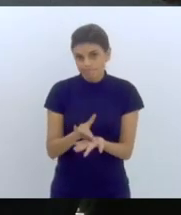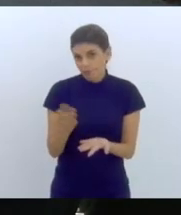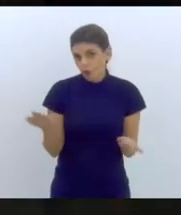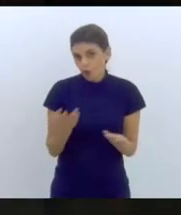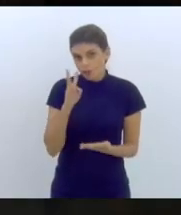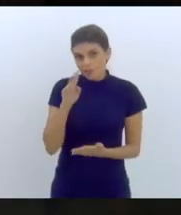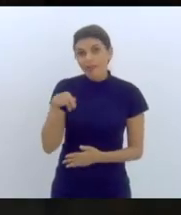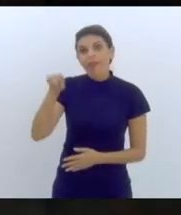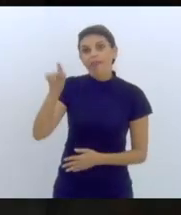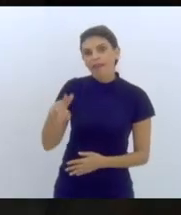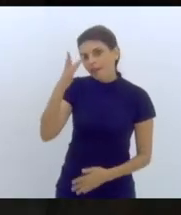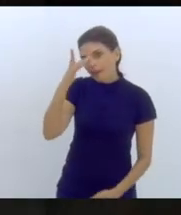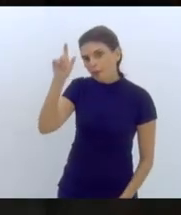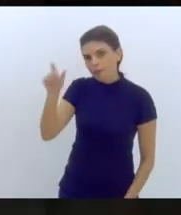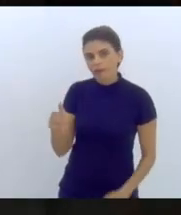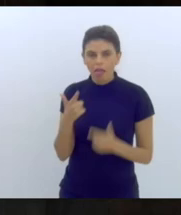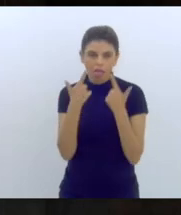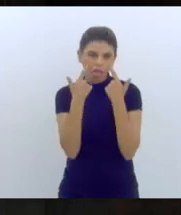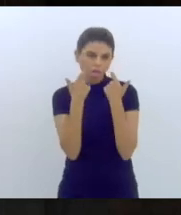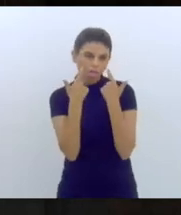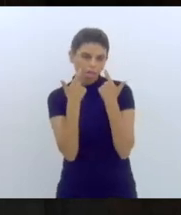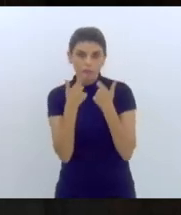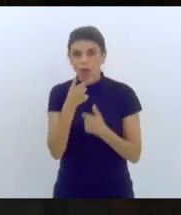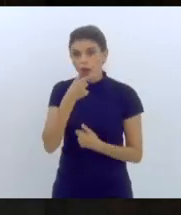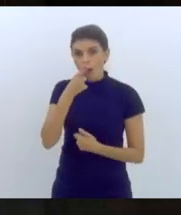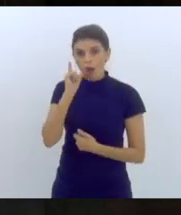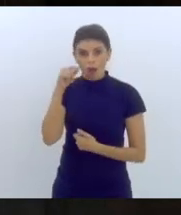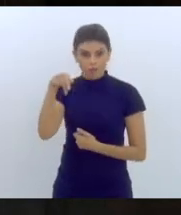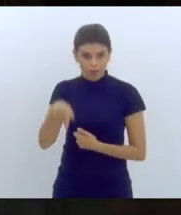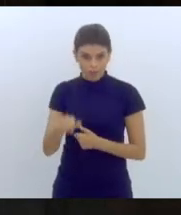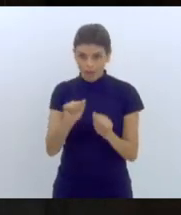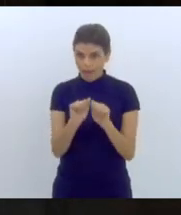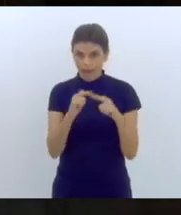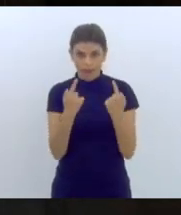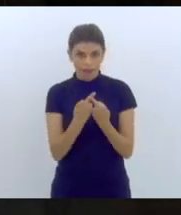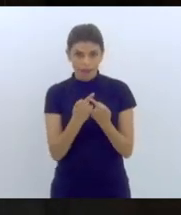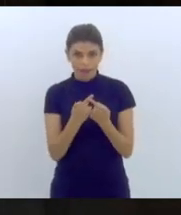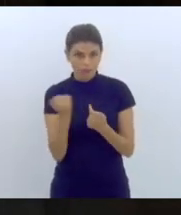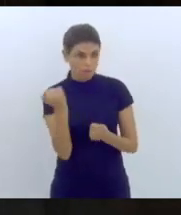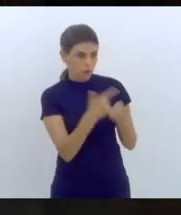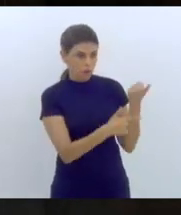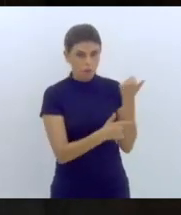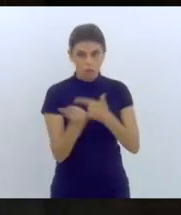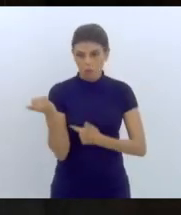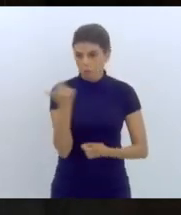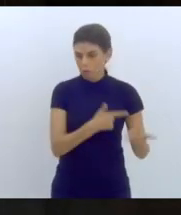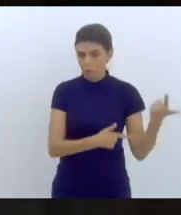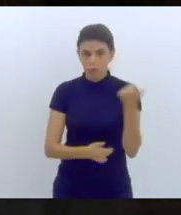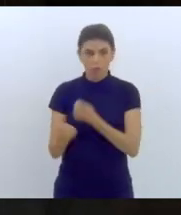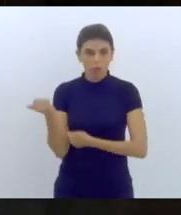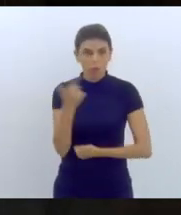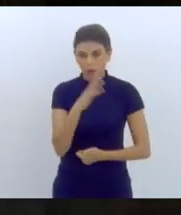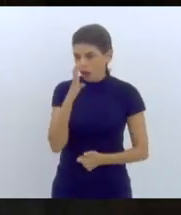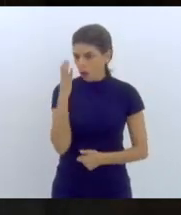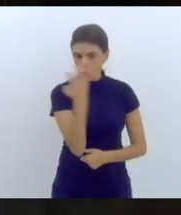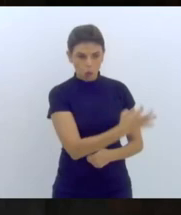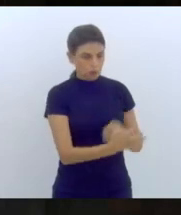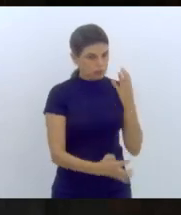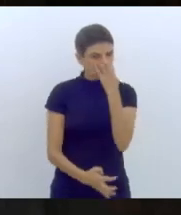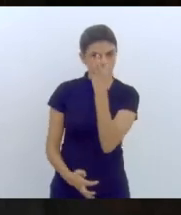é chorão. Ontem transformaram essa casa num show de horrores. Sendo todo tipo de